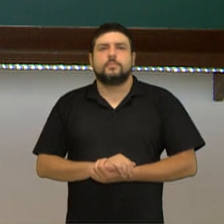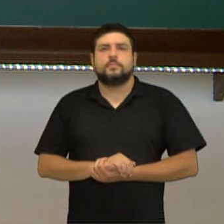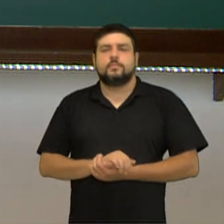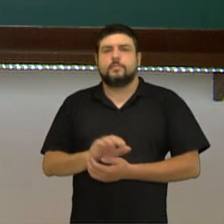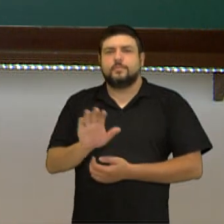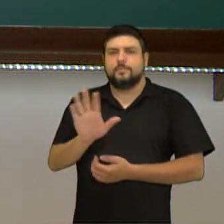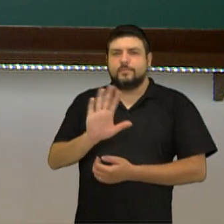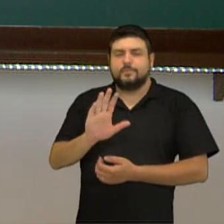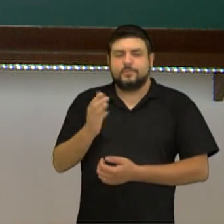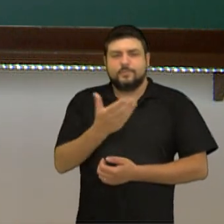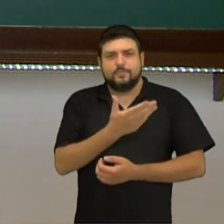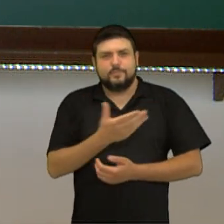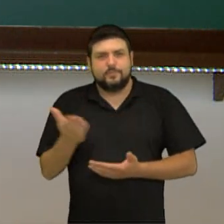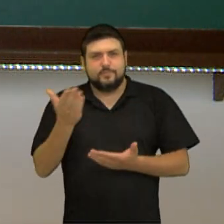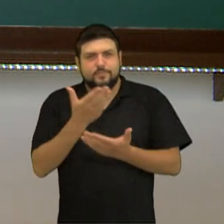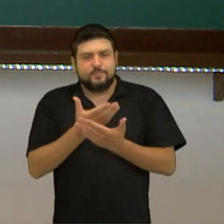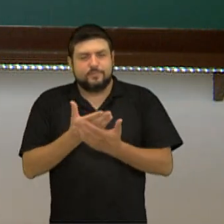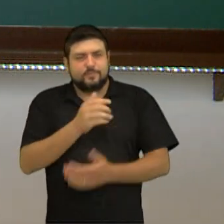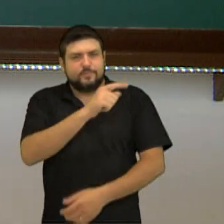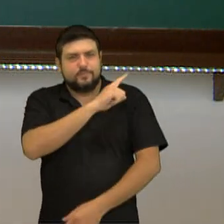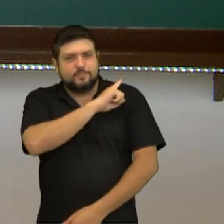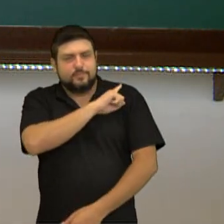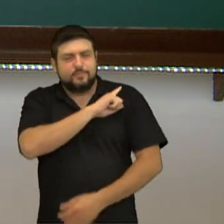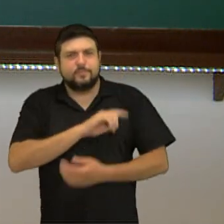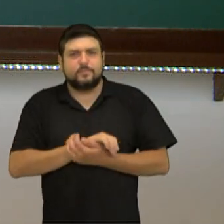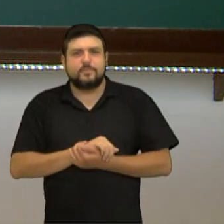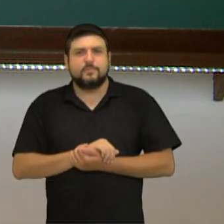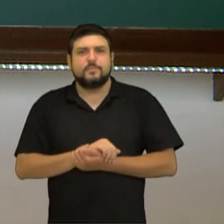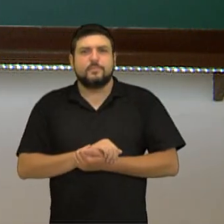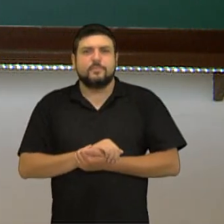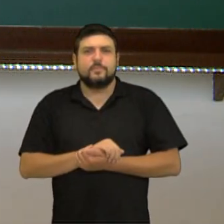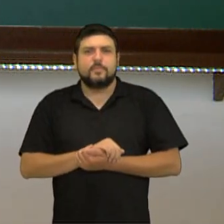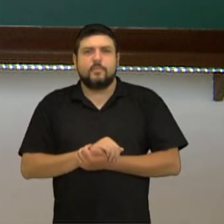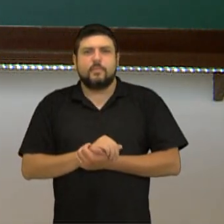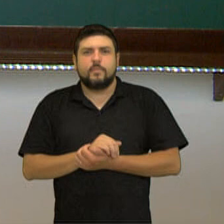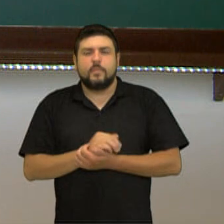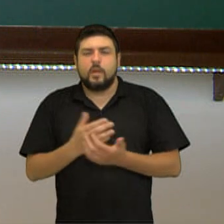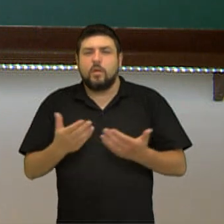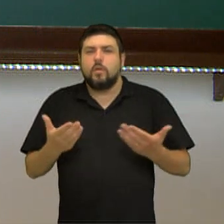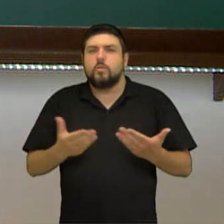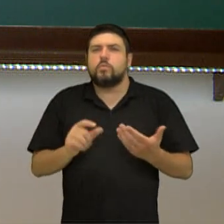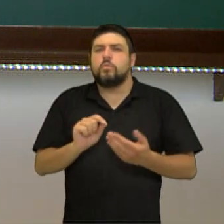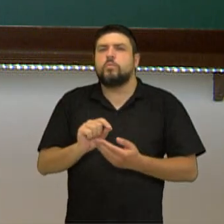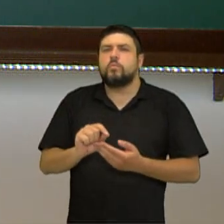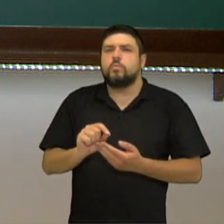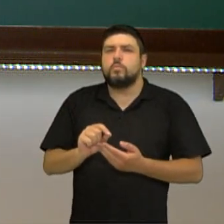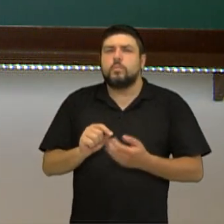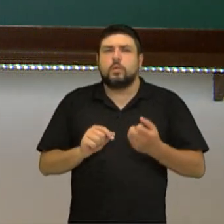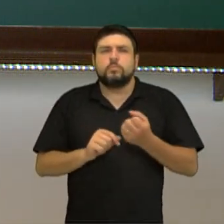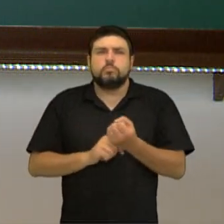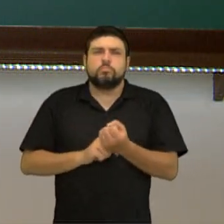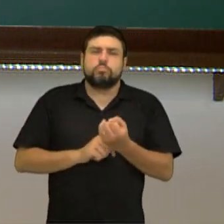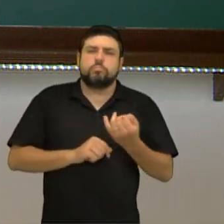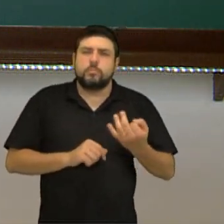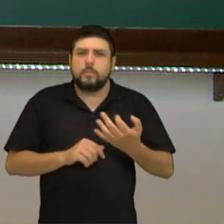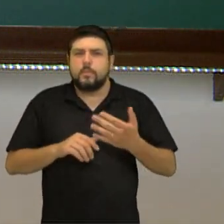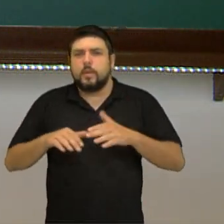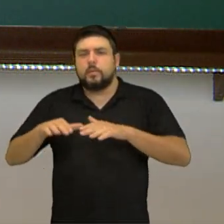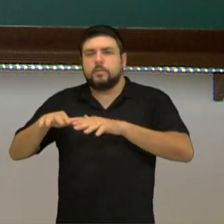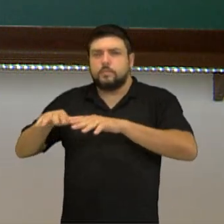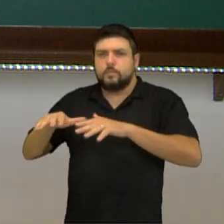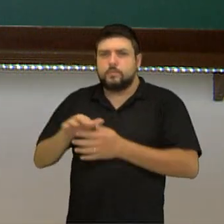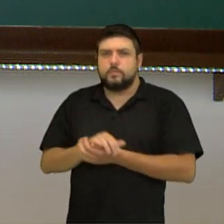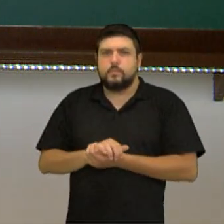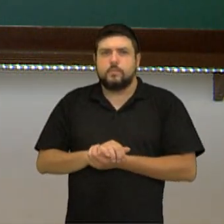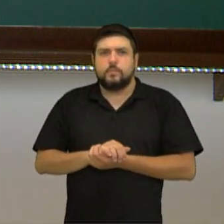Olá, estudantes aqui da primeira série. Hoje nós vamos falar sobre quantidade de movimento. Acompanhe aqui comigo.